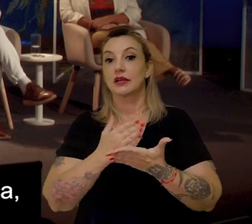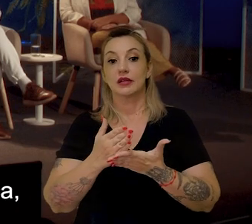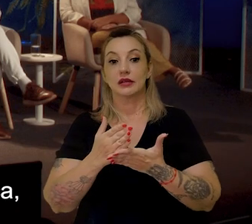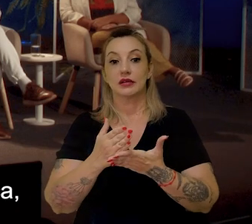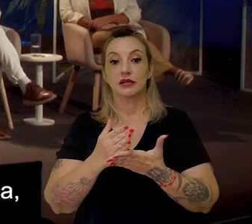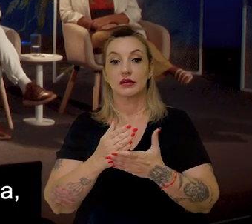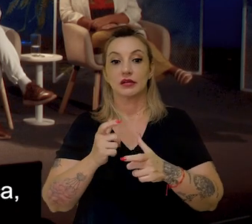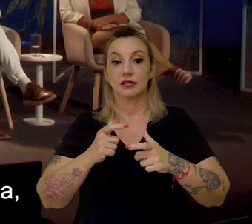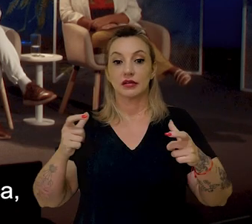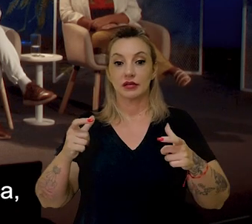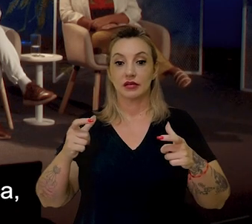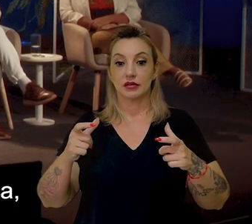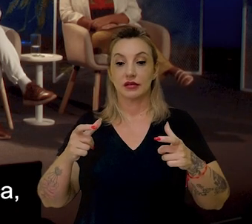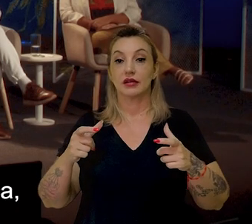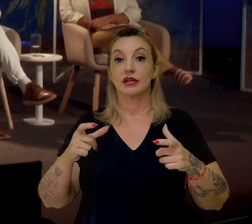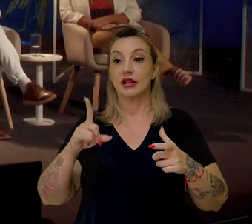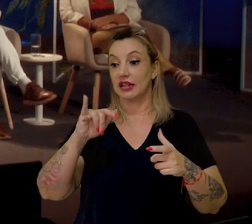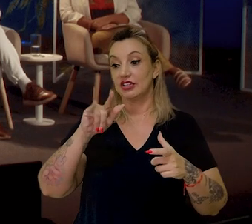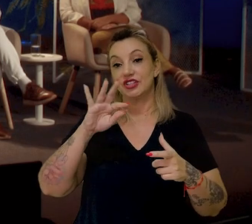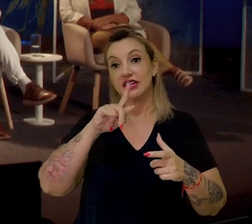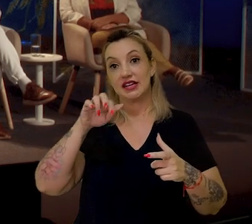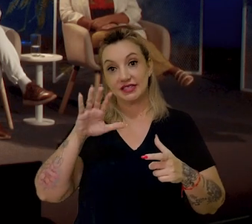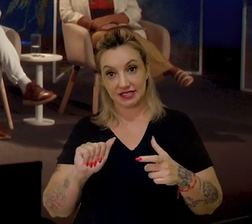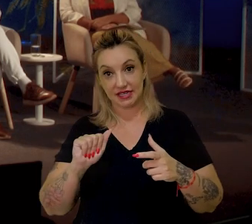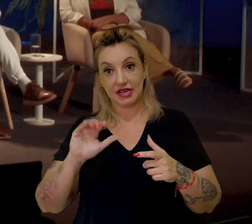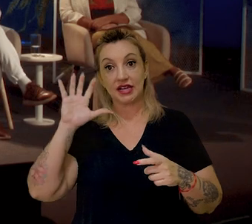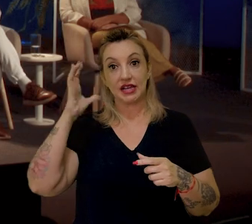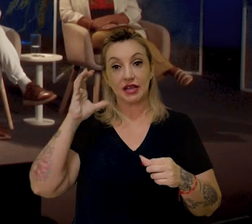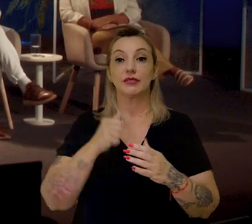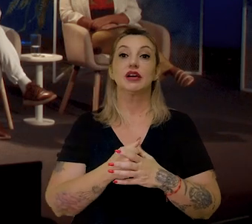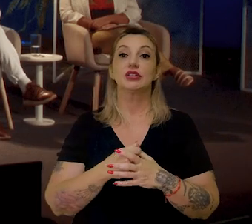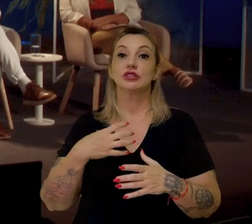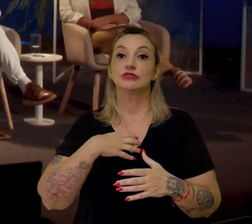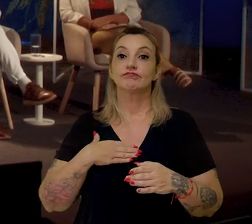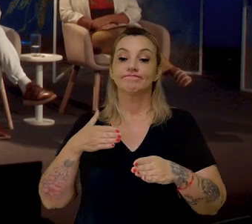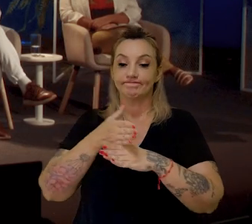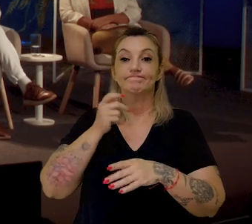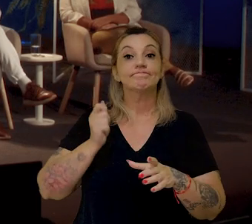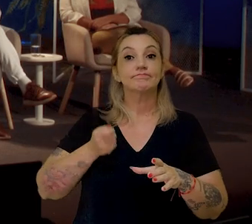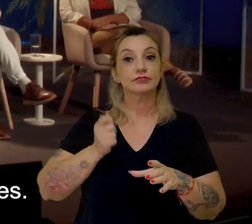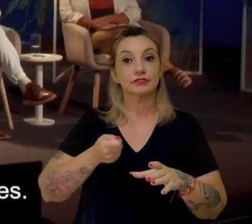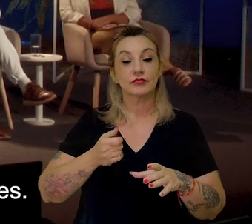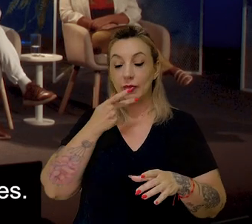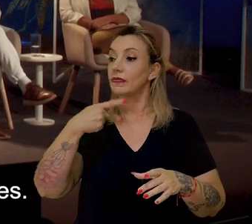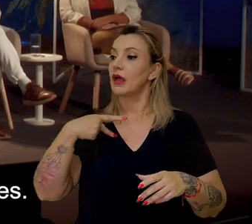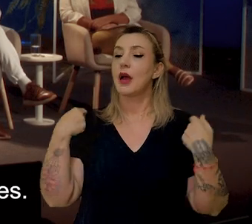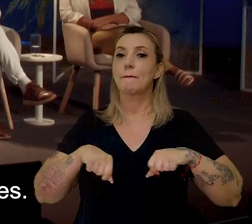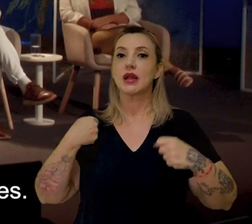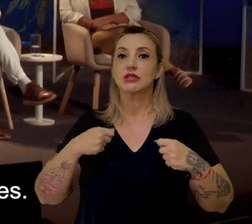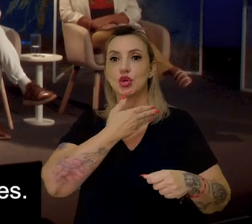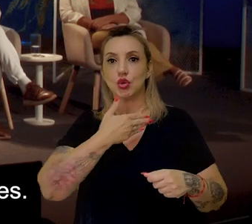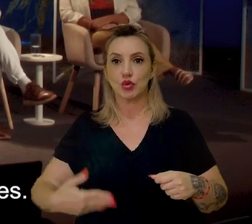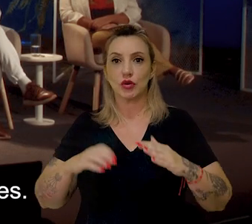fenômeno né crescente que é o fenômeno da litigância climática a litigância climática é justamente uma forma de você ir pro tribunal para dizer eu preciso que esse